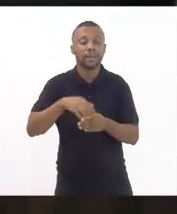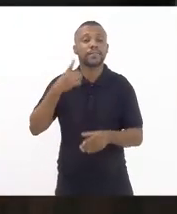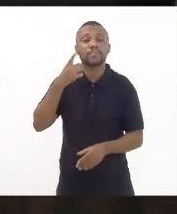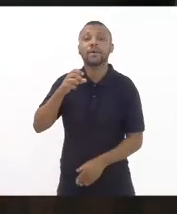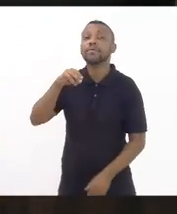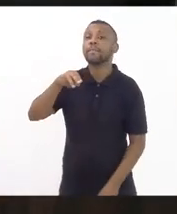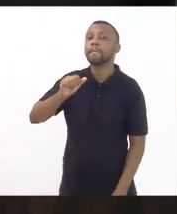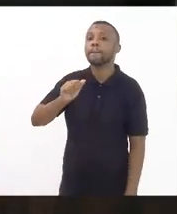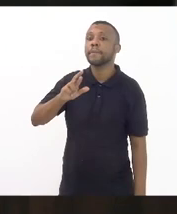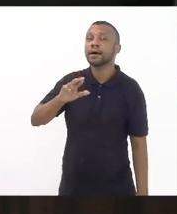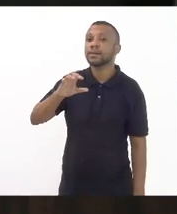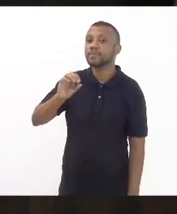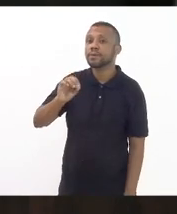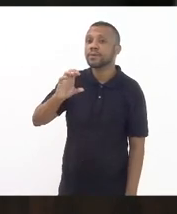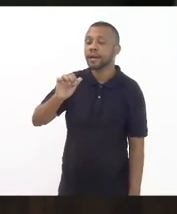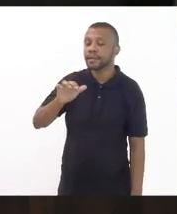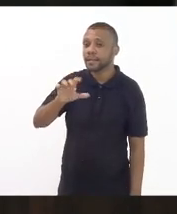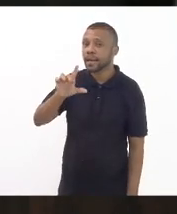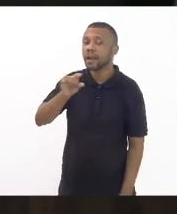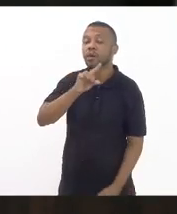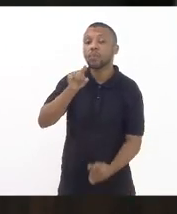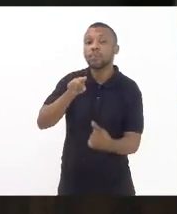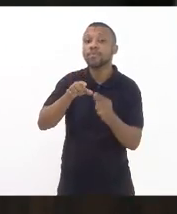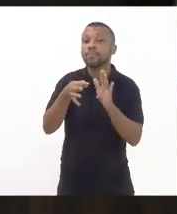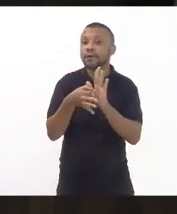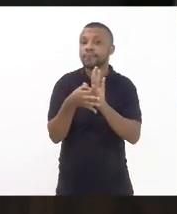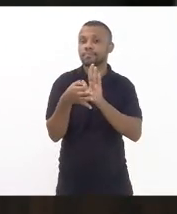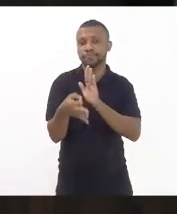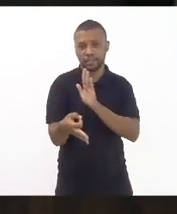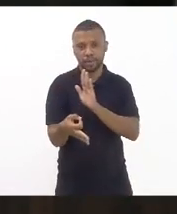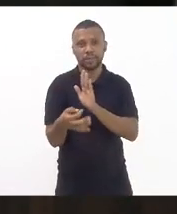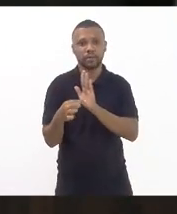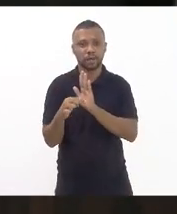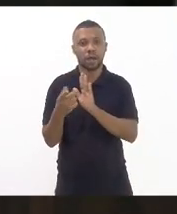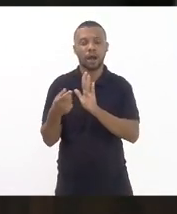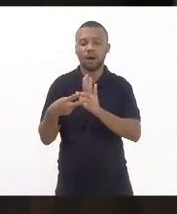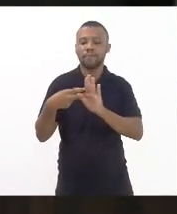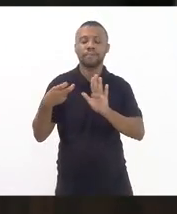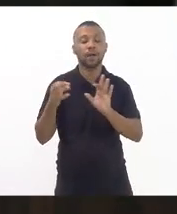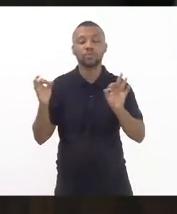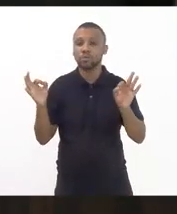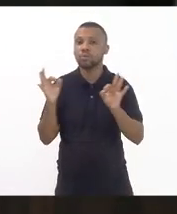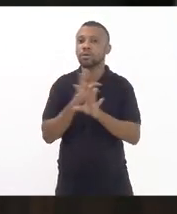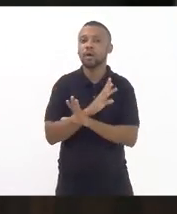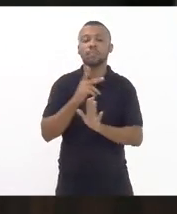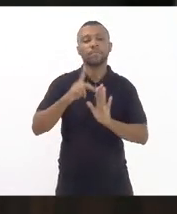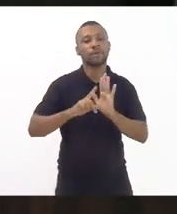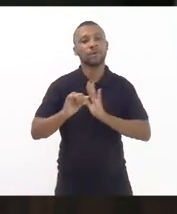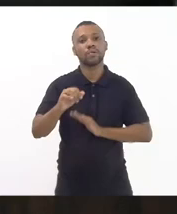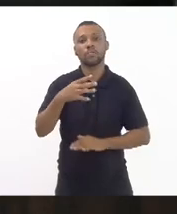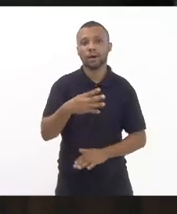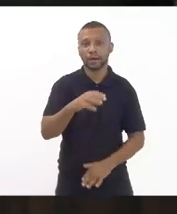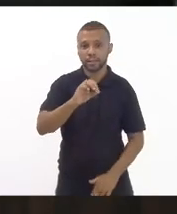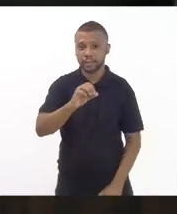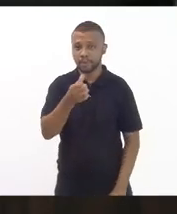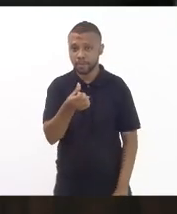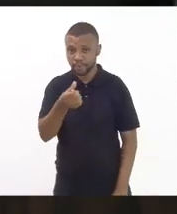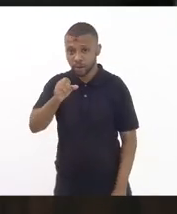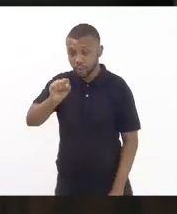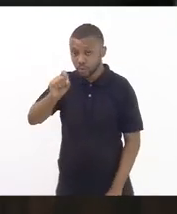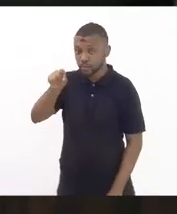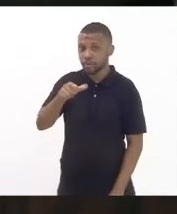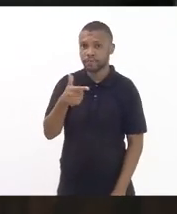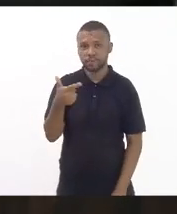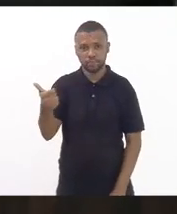Canela, para emitir parecer ao veto total do projeto de lei 4668 de 21.